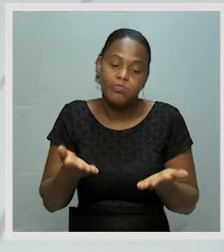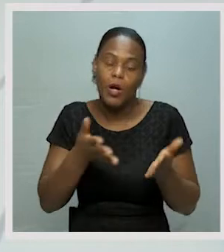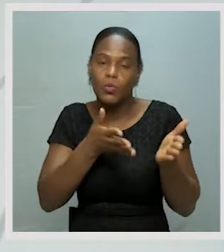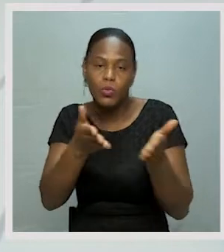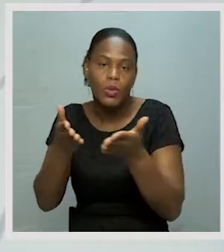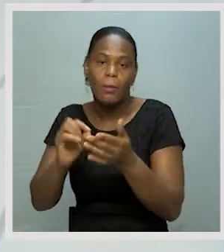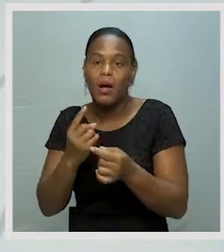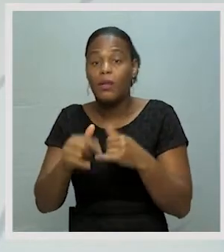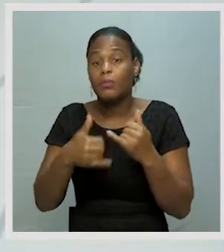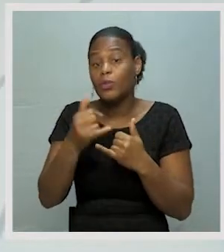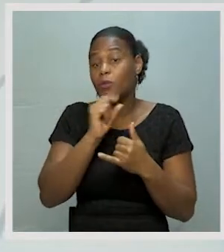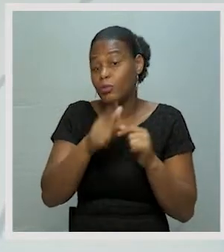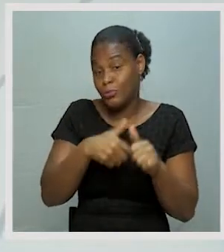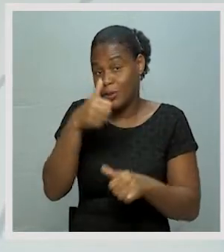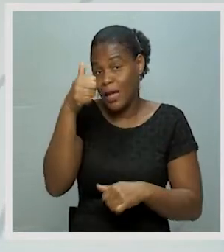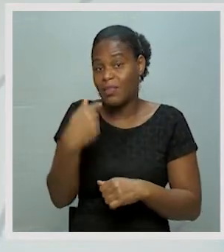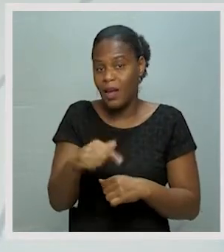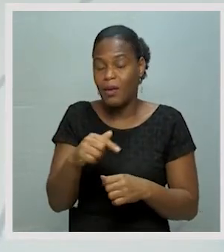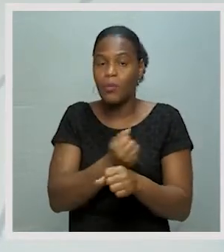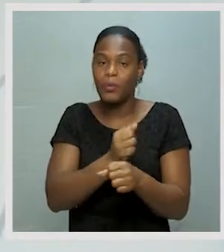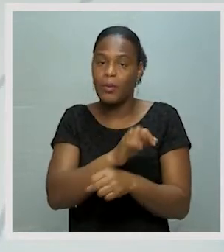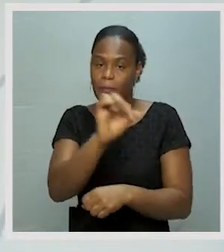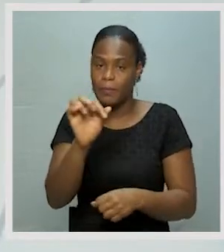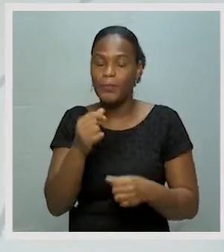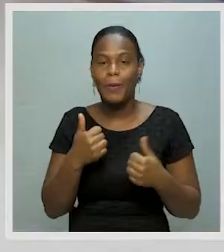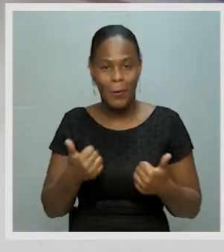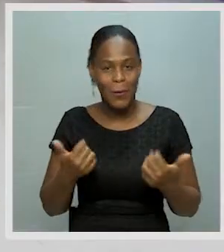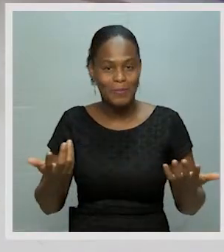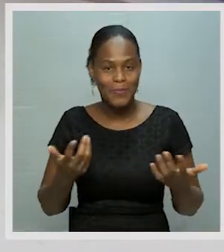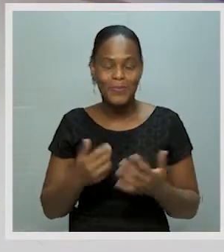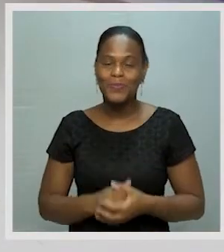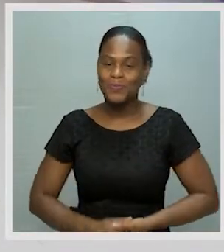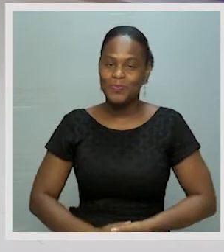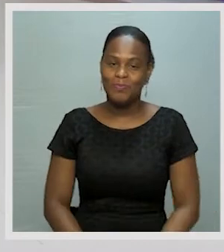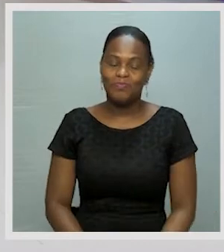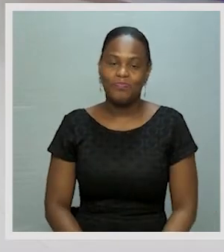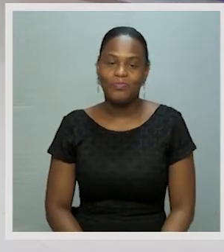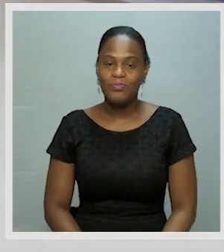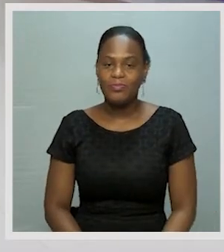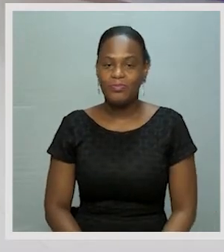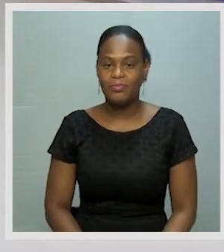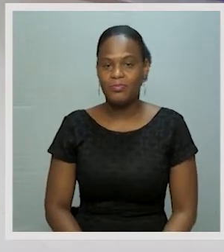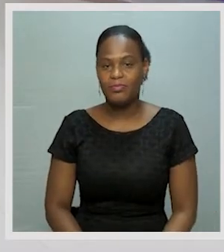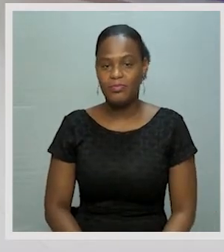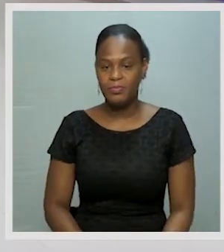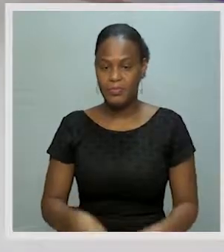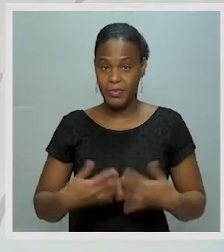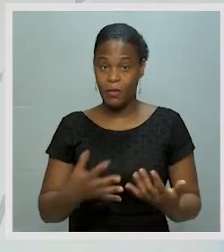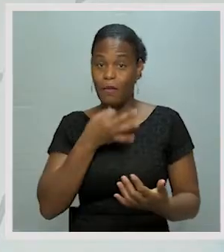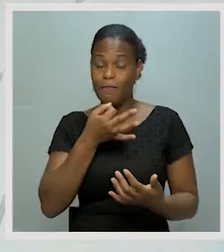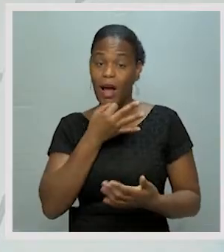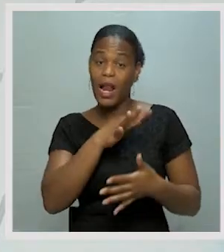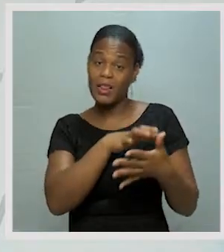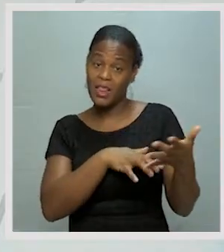ter sucesso no vosso trabalho. Tá bom? Muito bem. Então, falemos agora de citação.